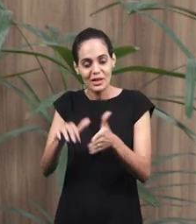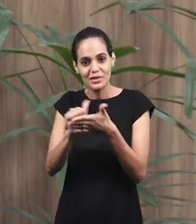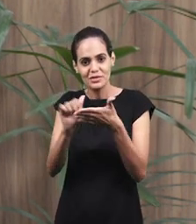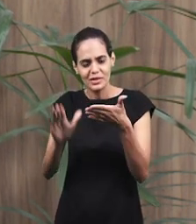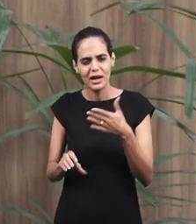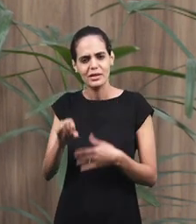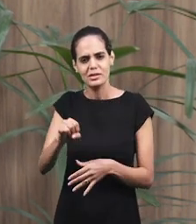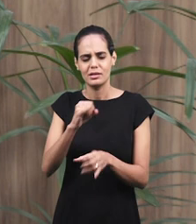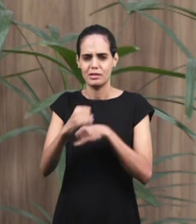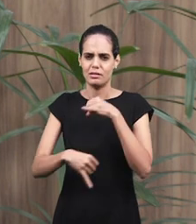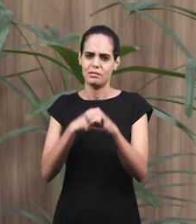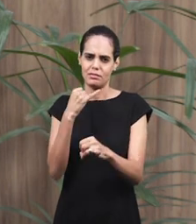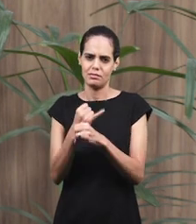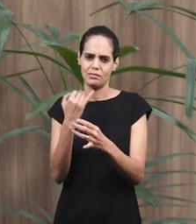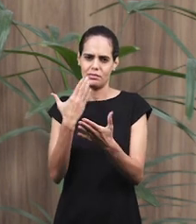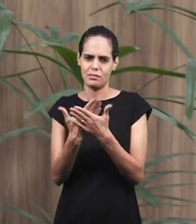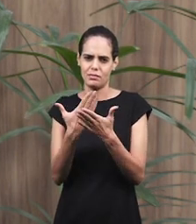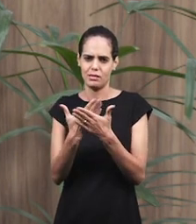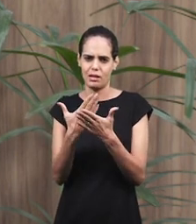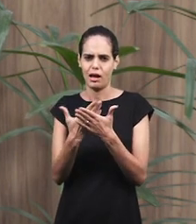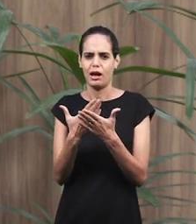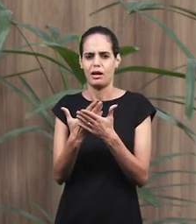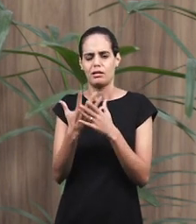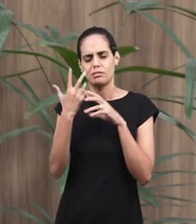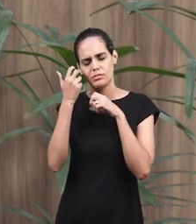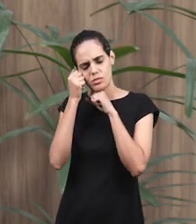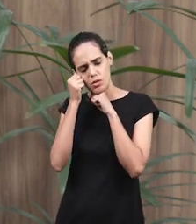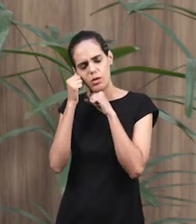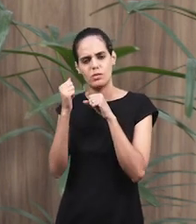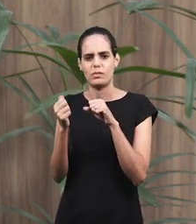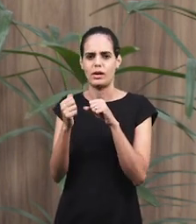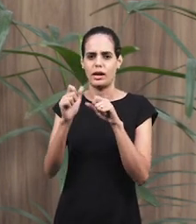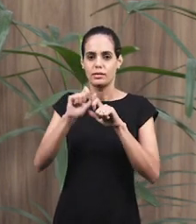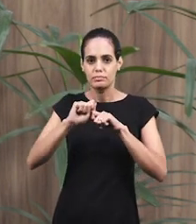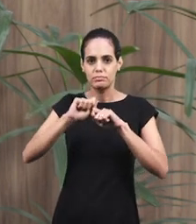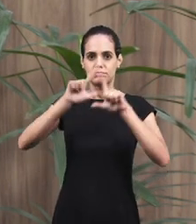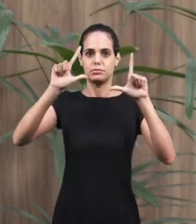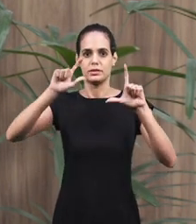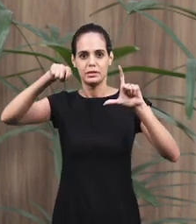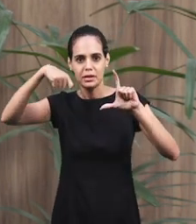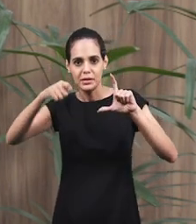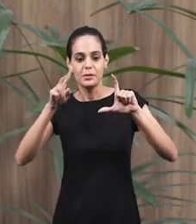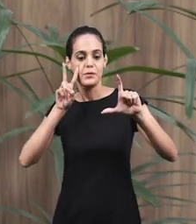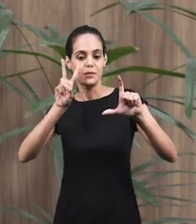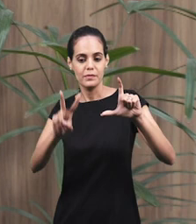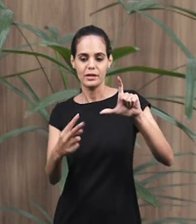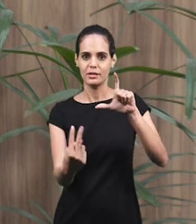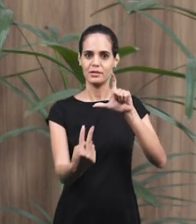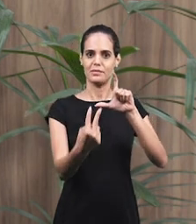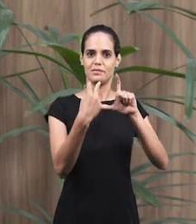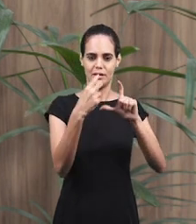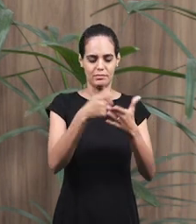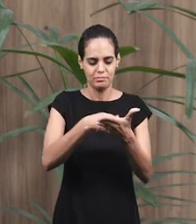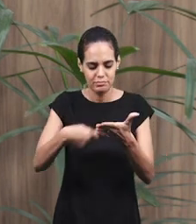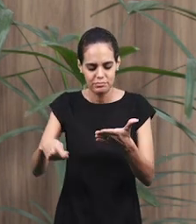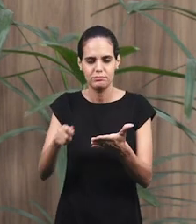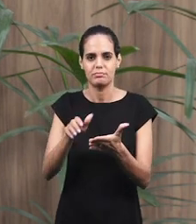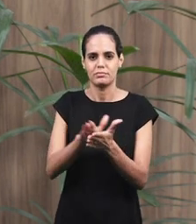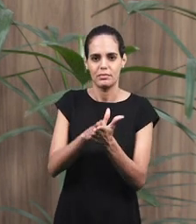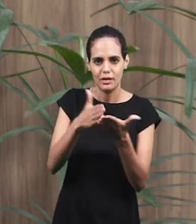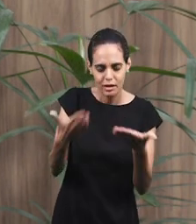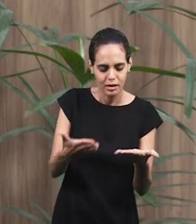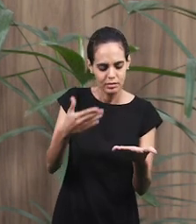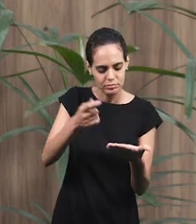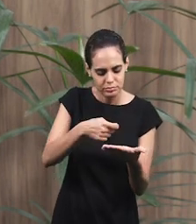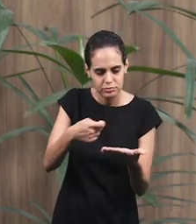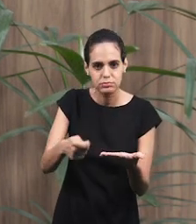aulas online, vamos pedir que mantenham as câmeras abertas, participem do chat, façam anotações no caderno,